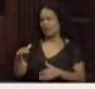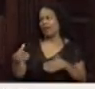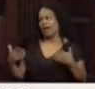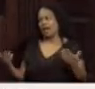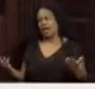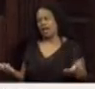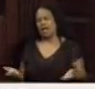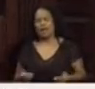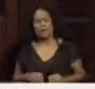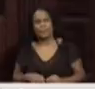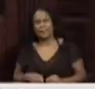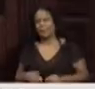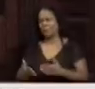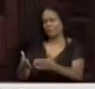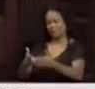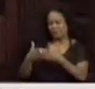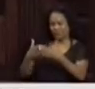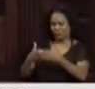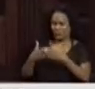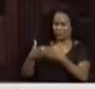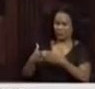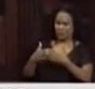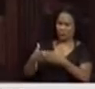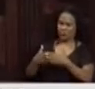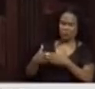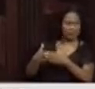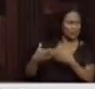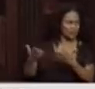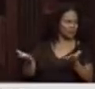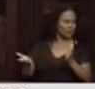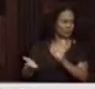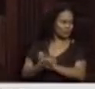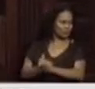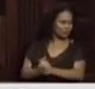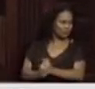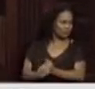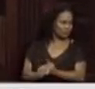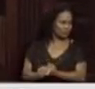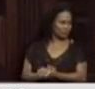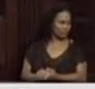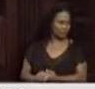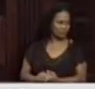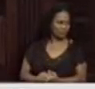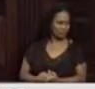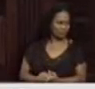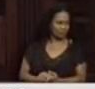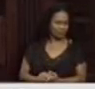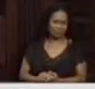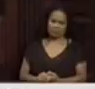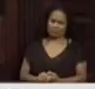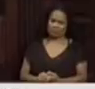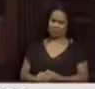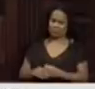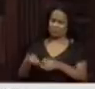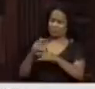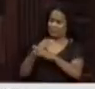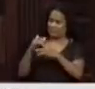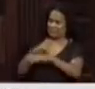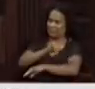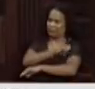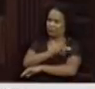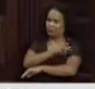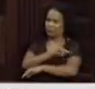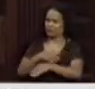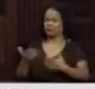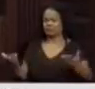do PSOL. Quando não, vai não, falar não, não, não, não. Isso está no regimento interno. Isso está no regimento interno, deve ser respeitado. Quando vai falar daquele